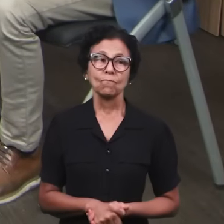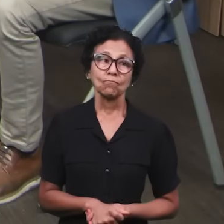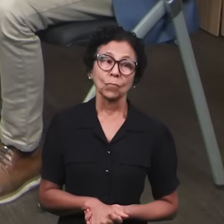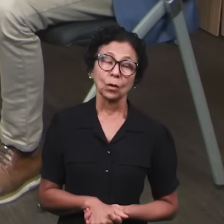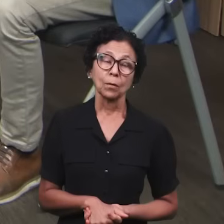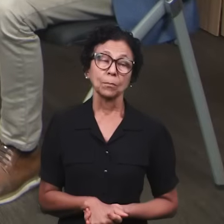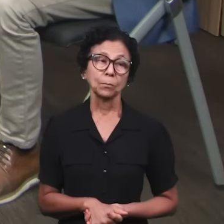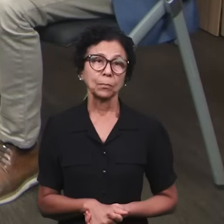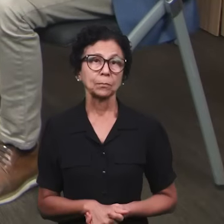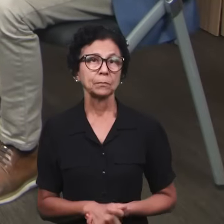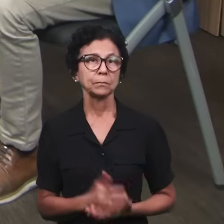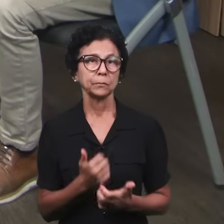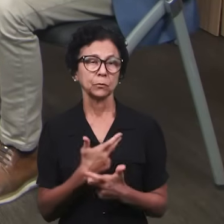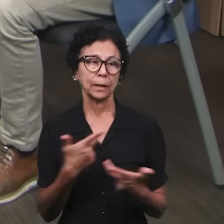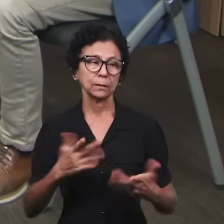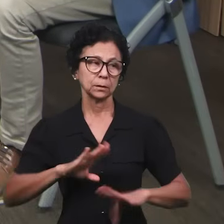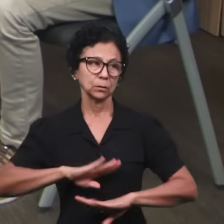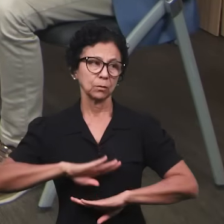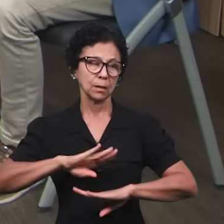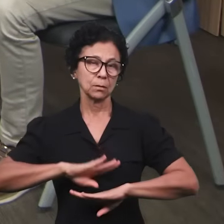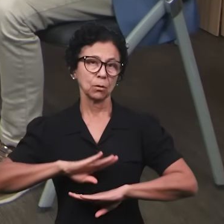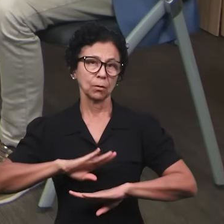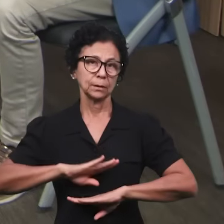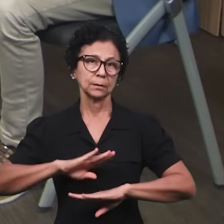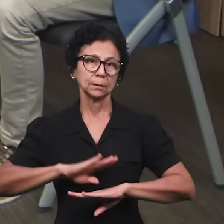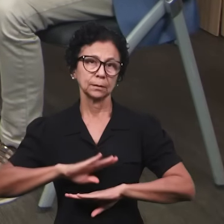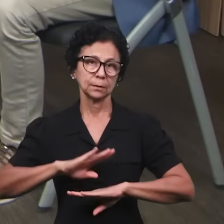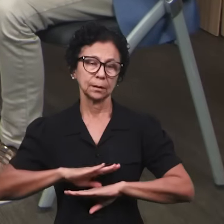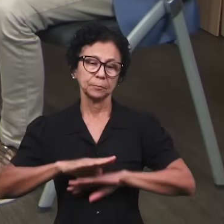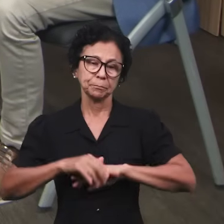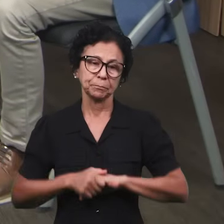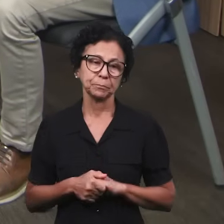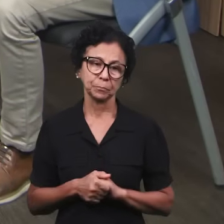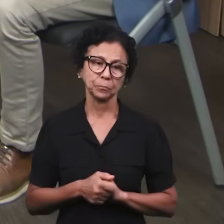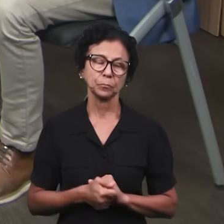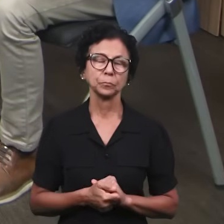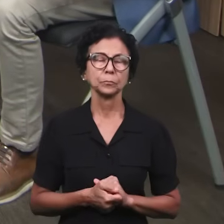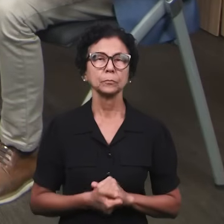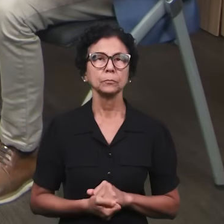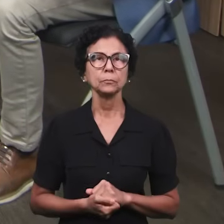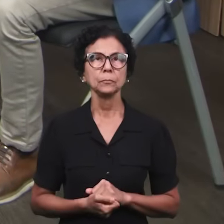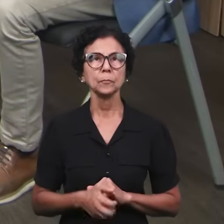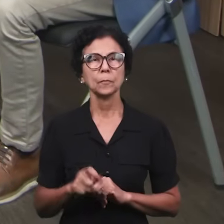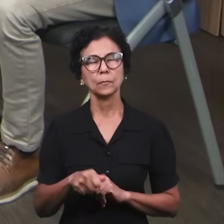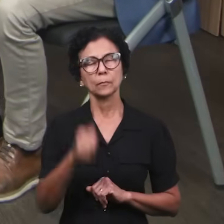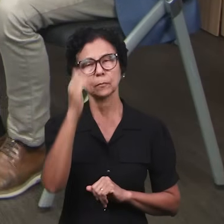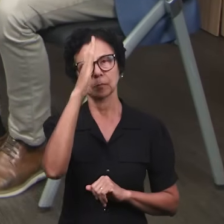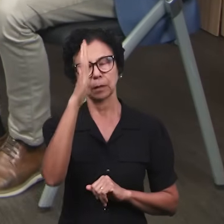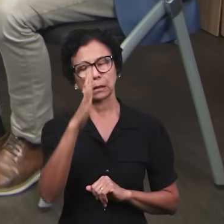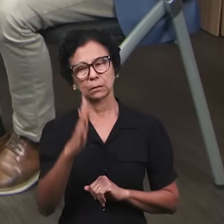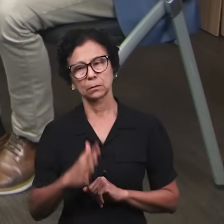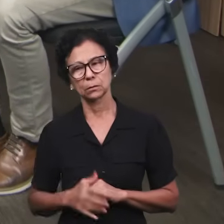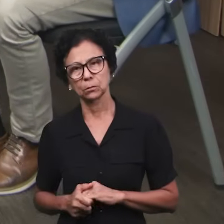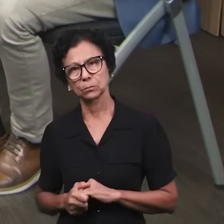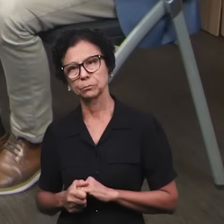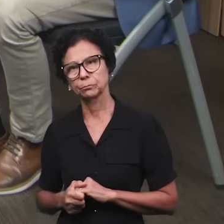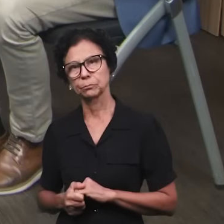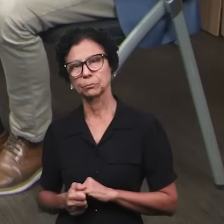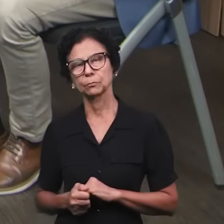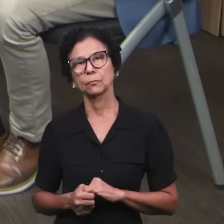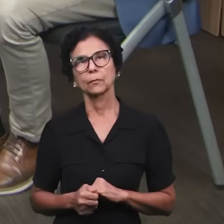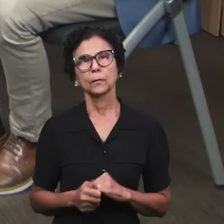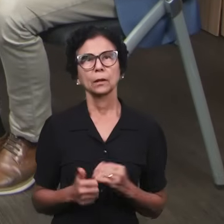situações e situações dentro do território nacional, só para usar como referência o território nacional, óbvio. Essa